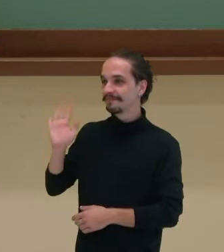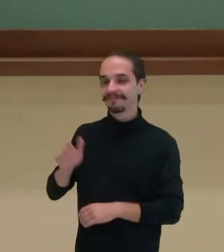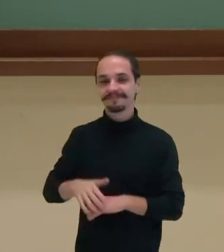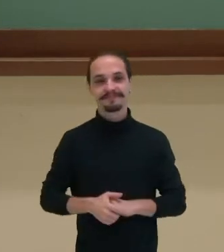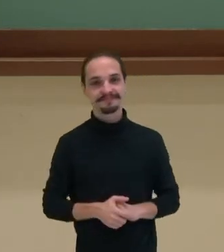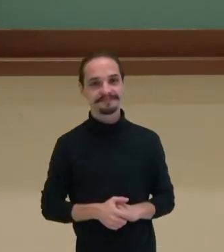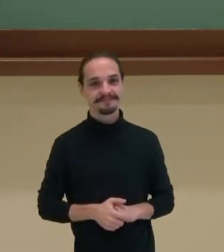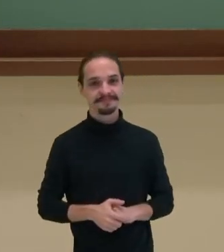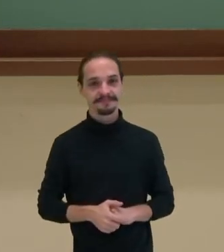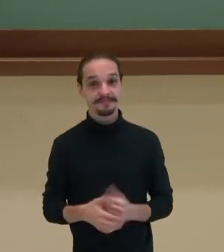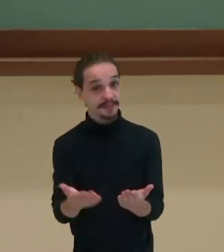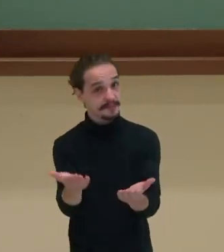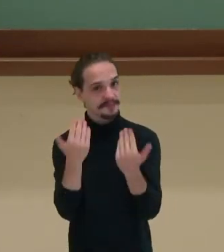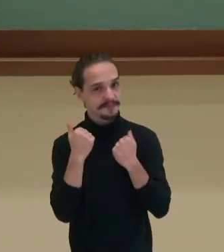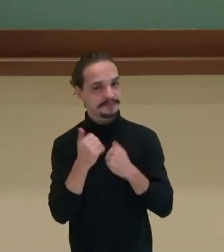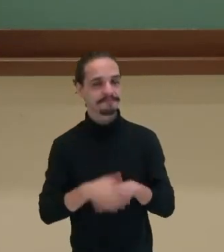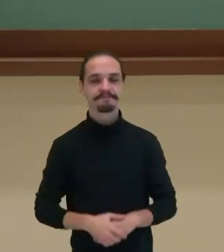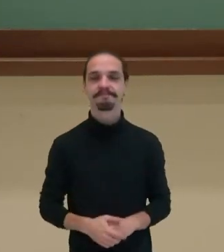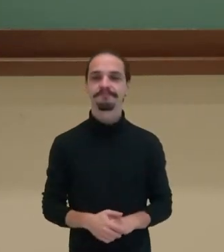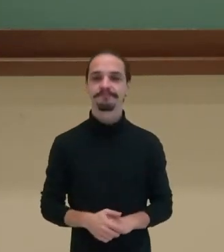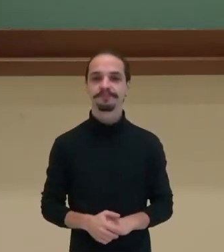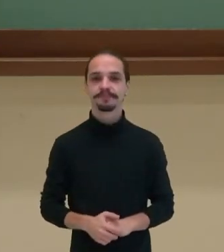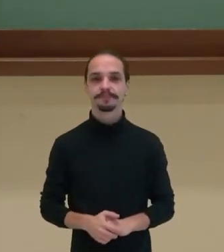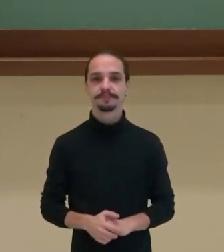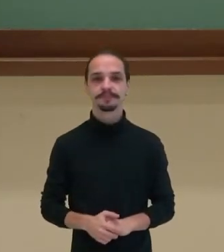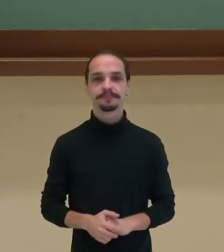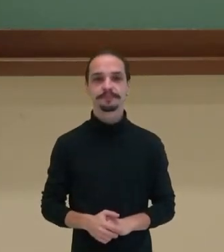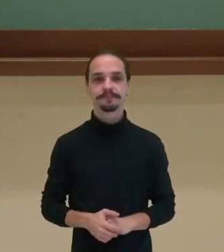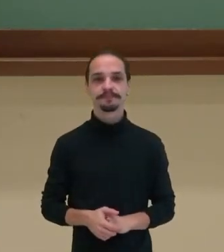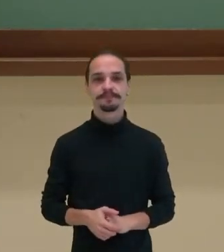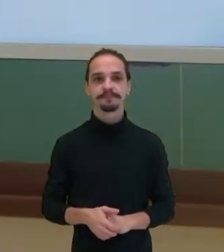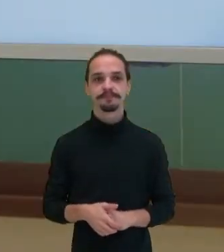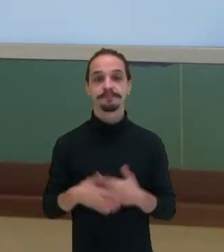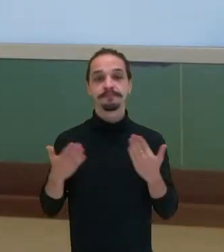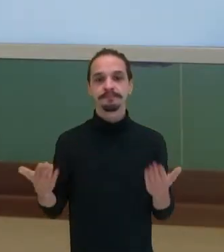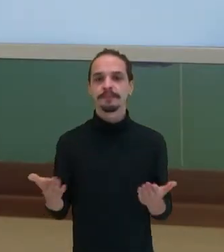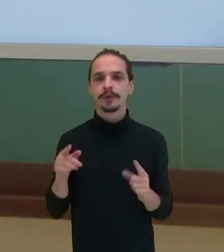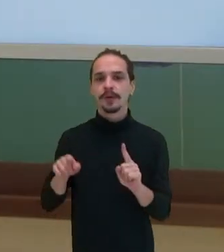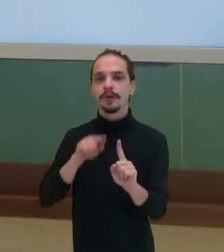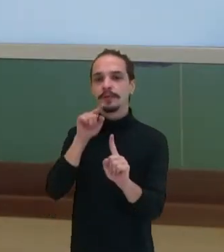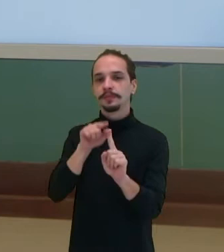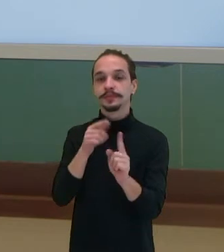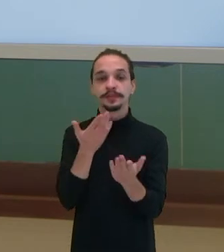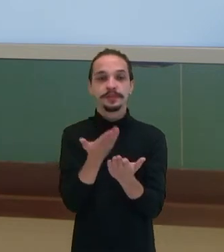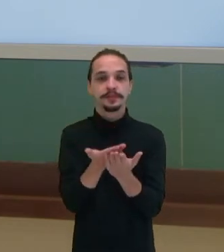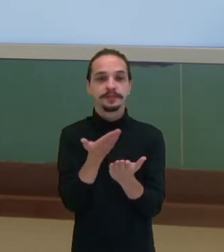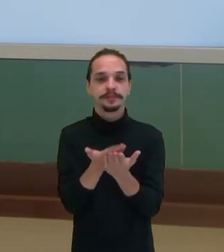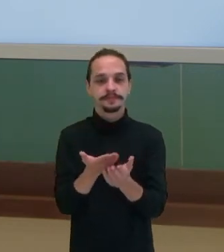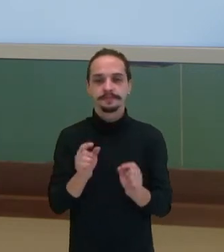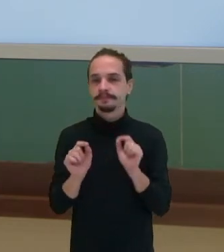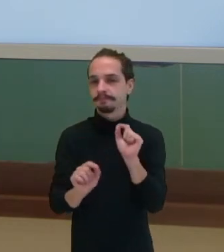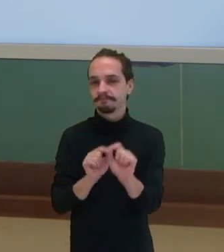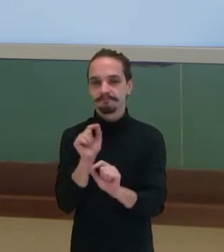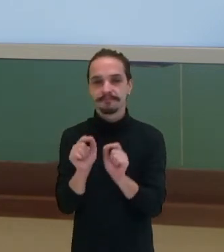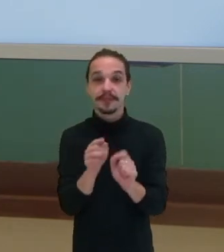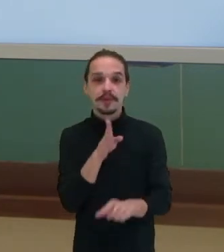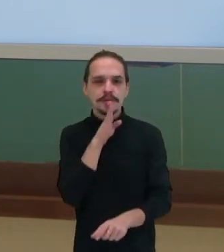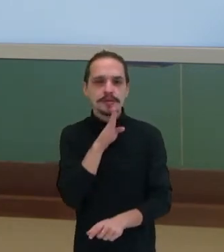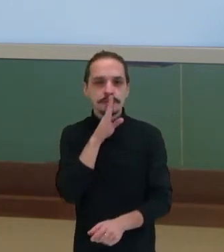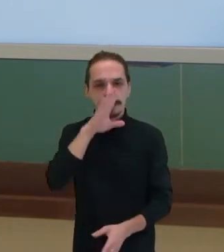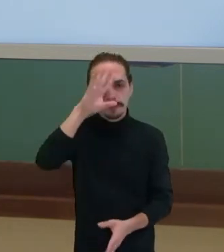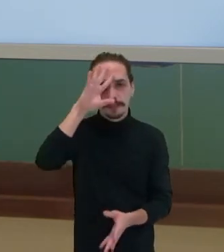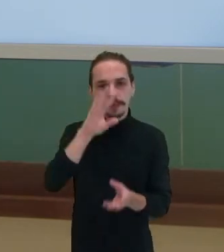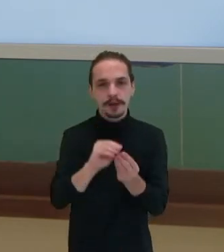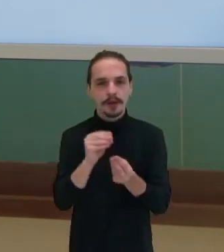Felipe! Vamos nessa! Então, os objetivos da nossa aula. Conhecer e